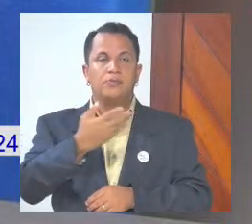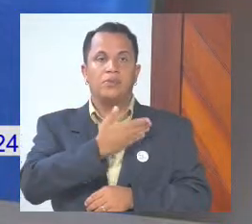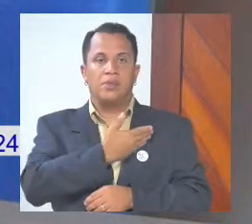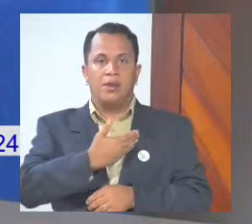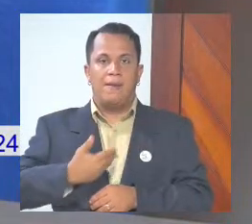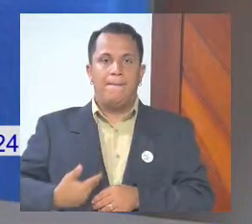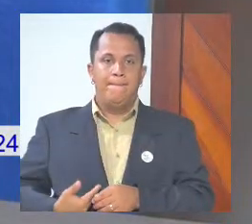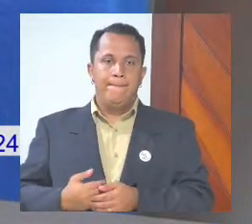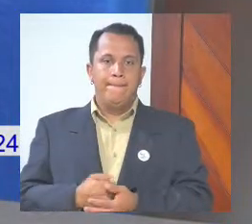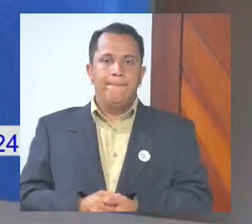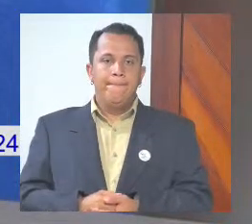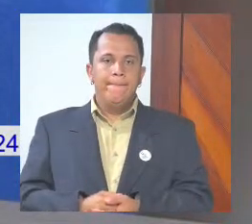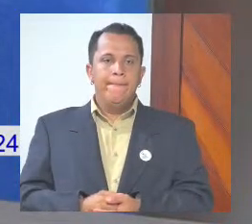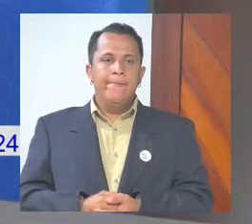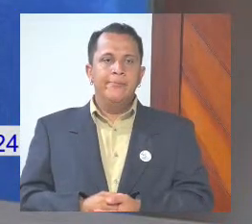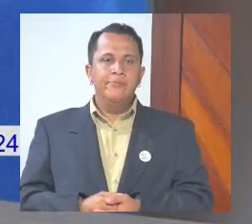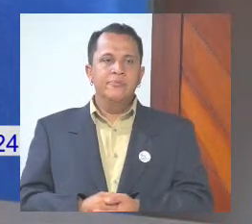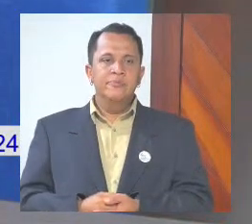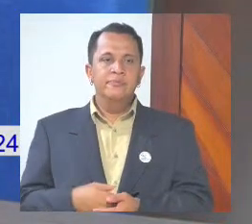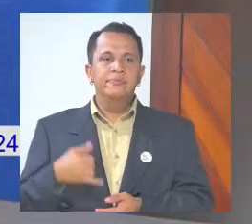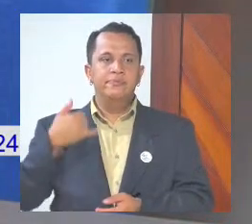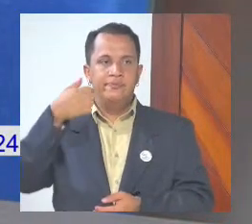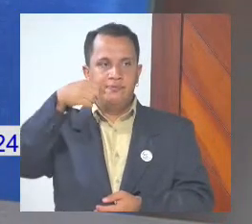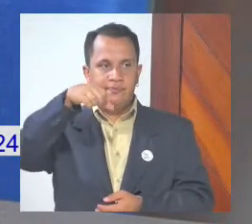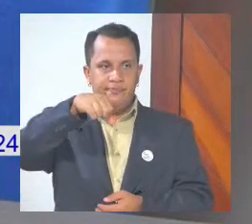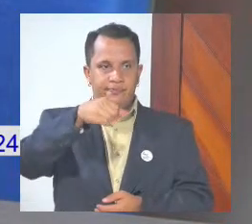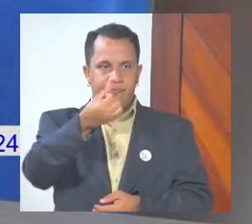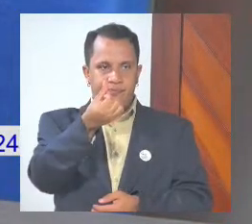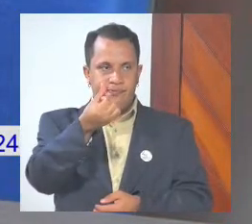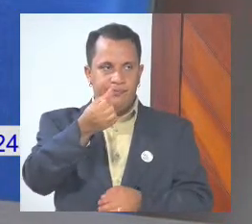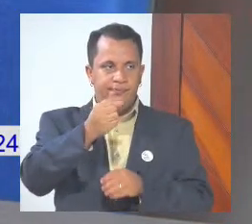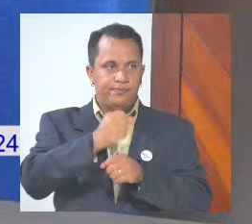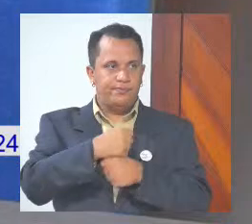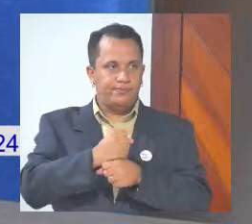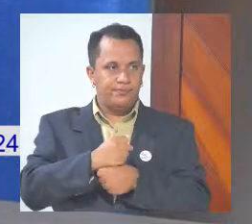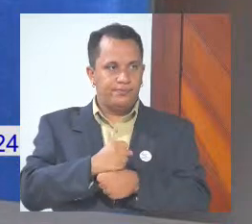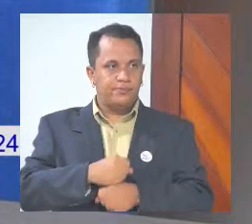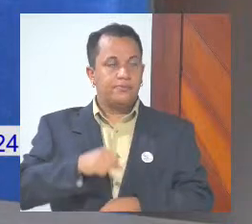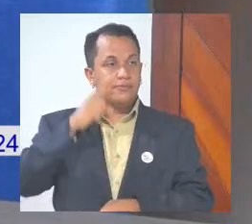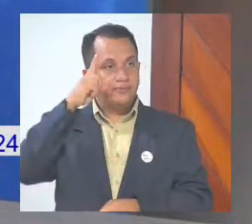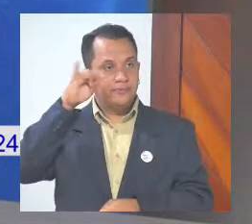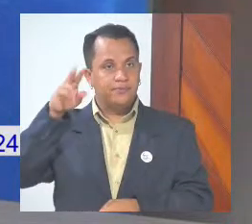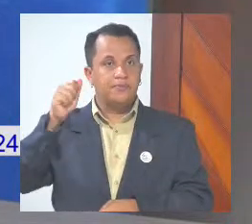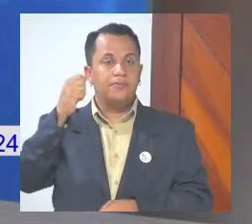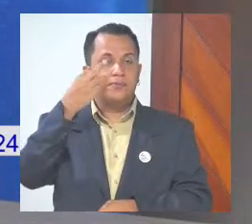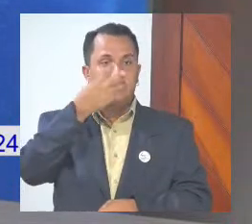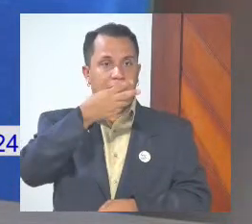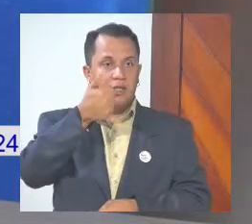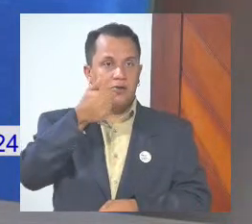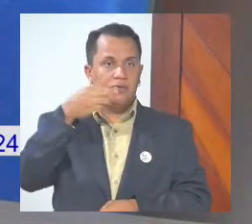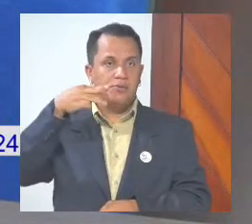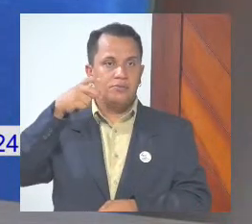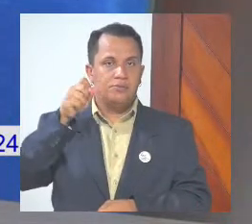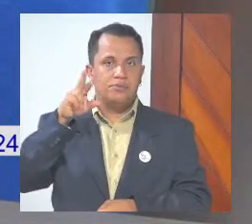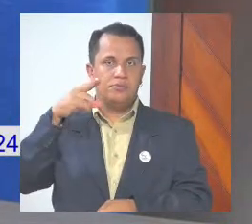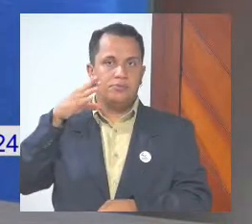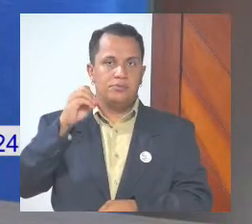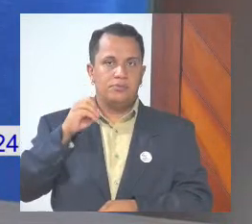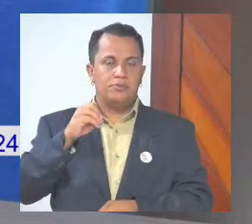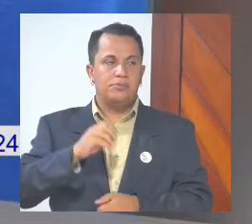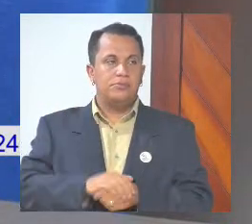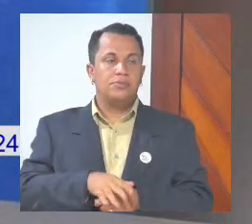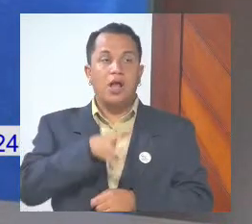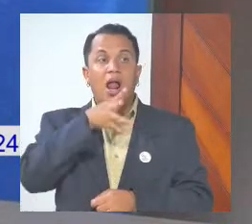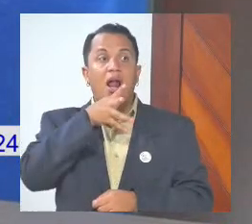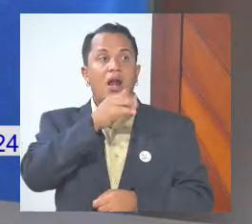estadual. Completou 96 anos no dia 31 de março de 2024.